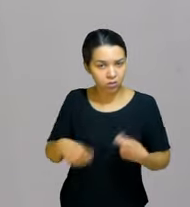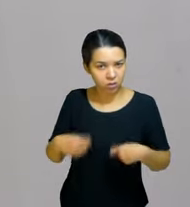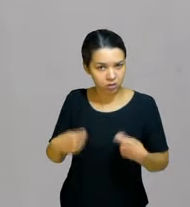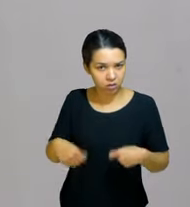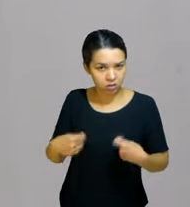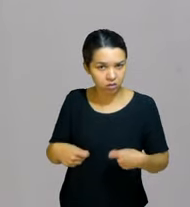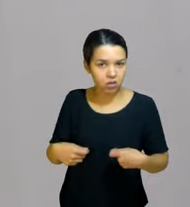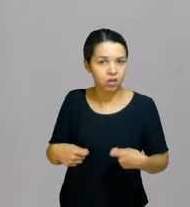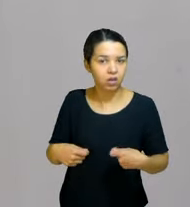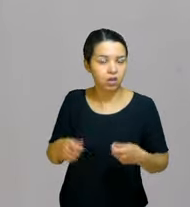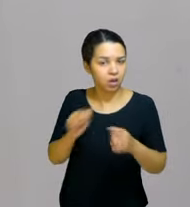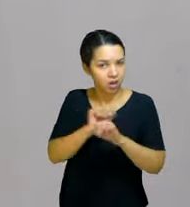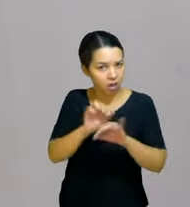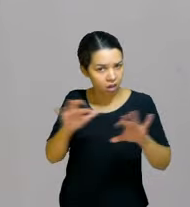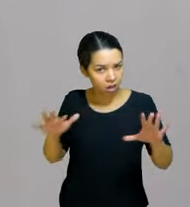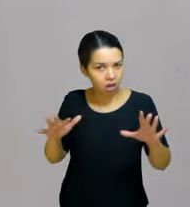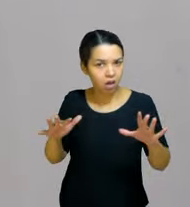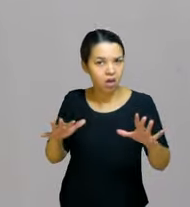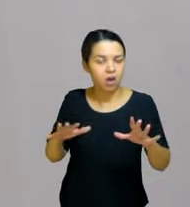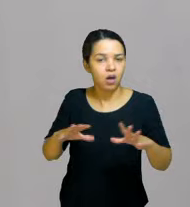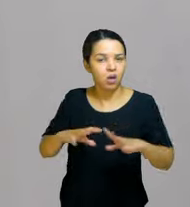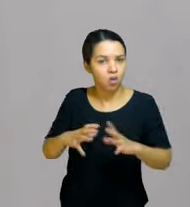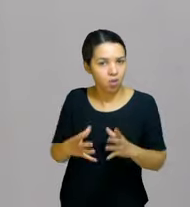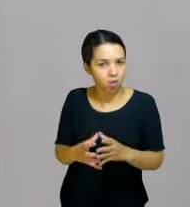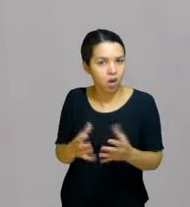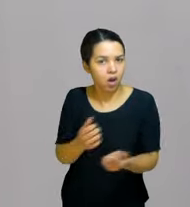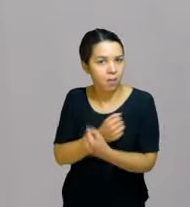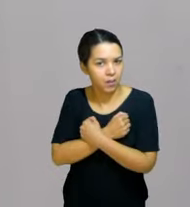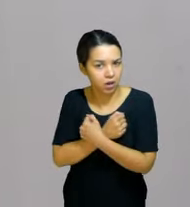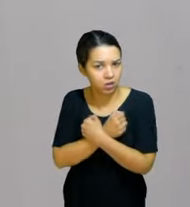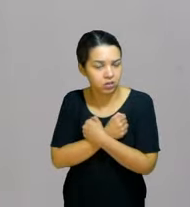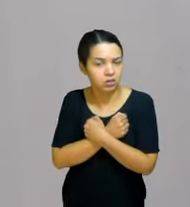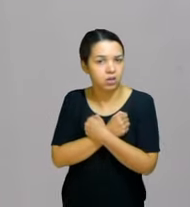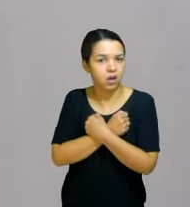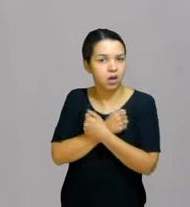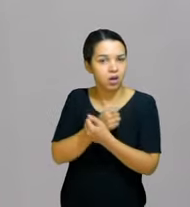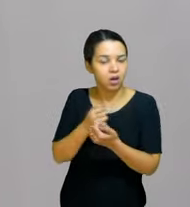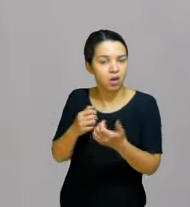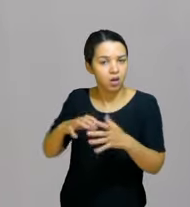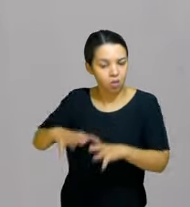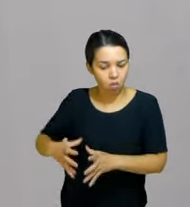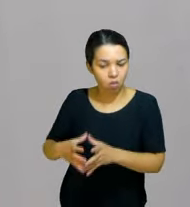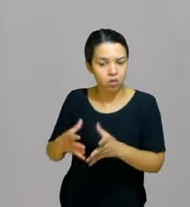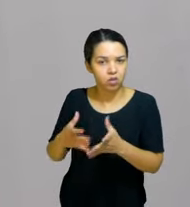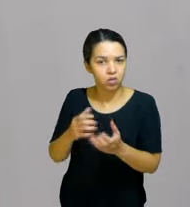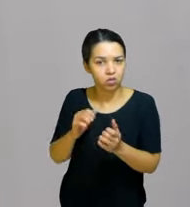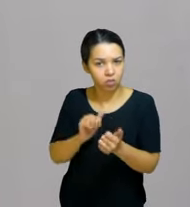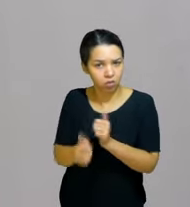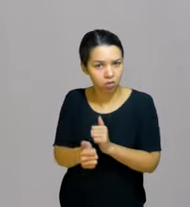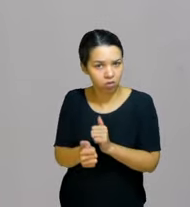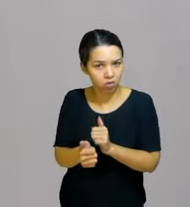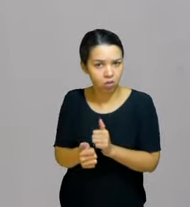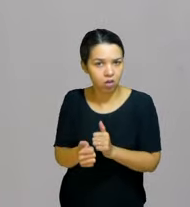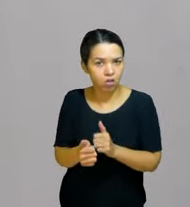que se abraçar, nós temos que nos abraçar pelo esporte. Mas quando um lado não abraça